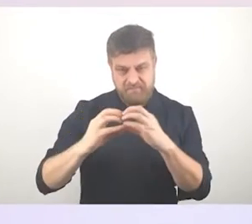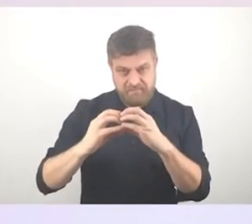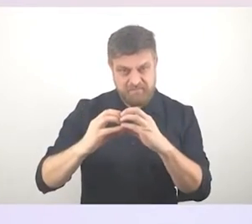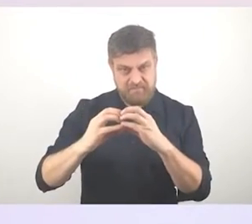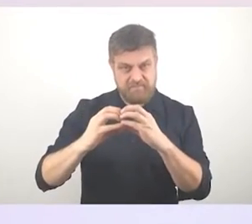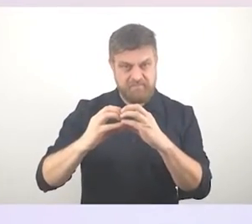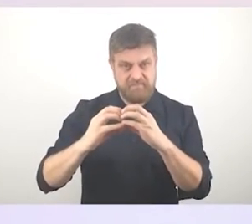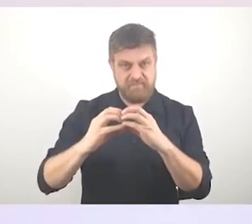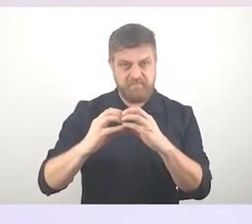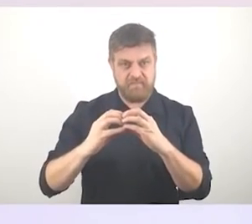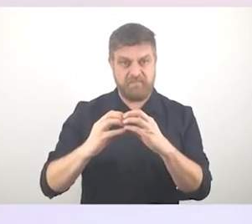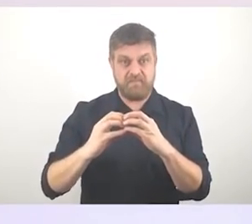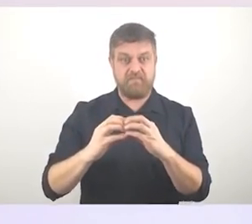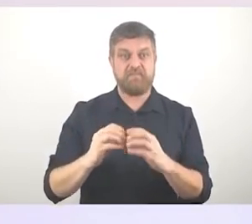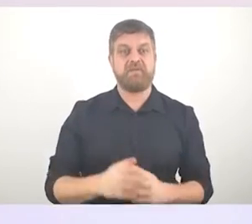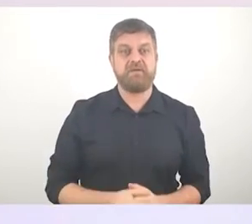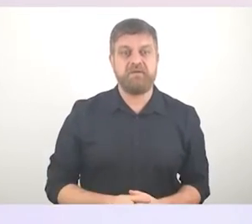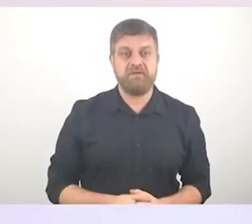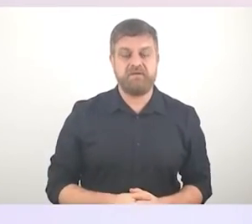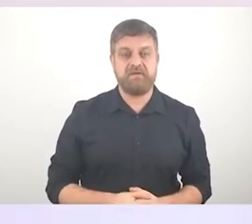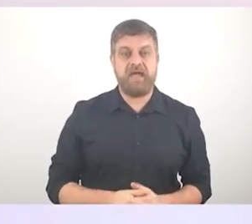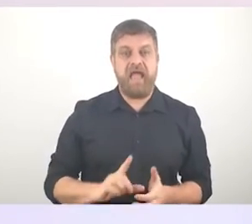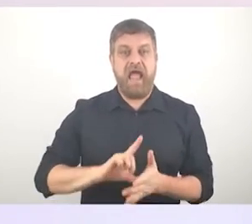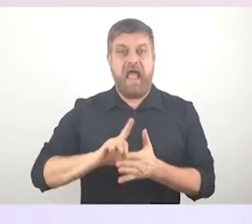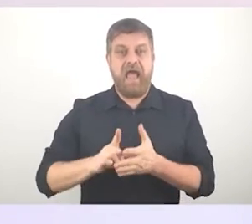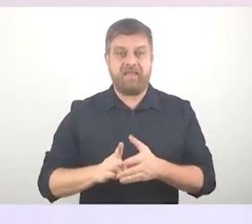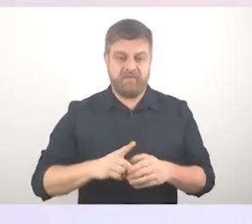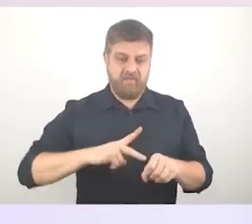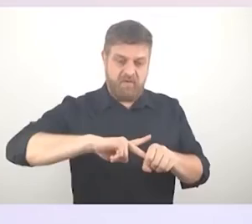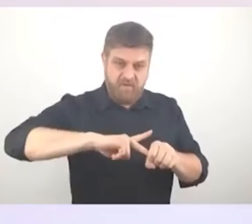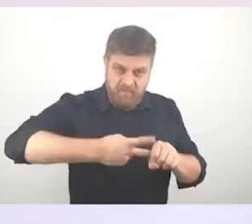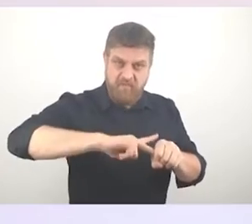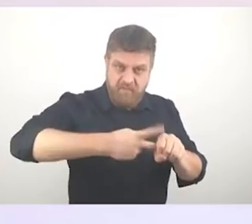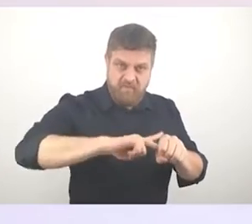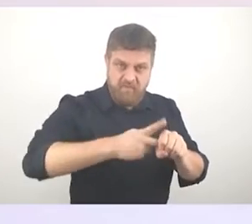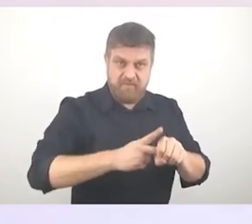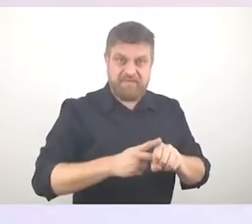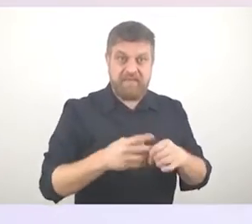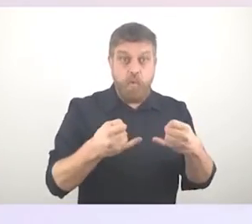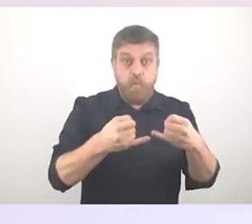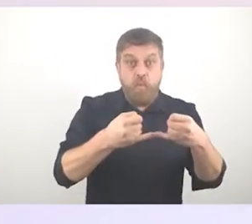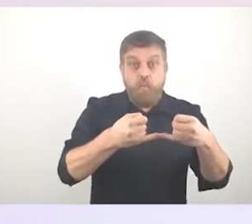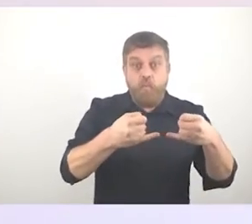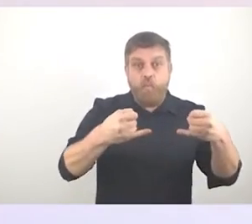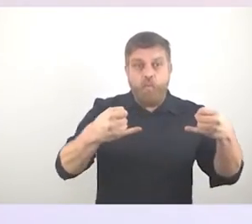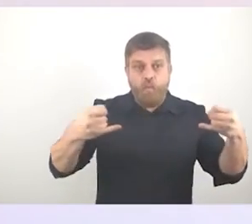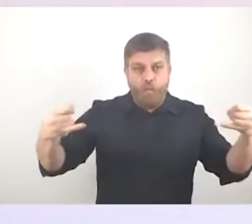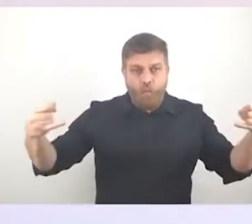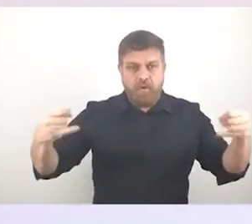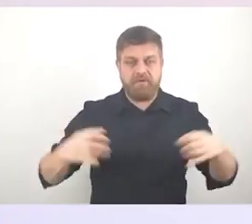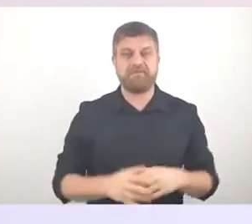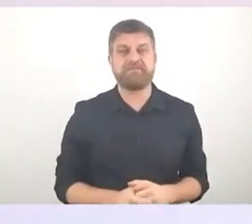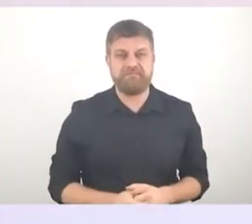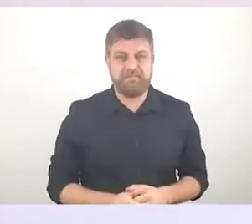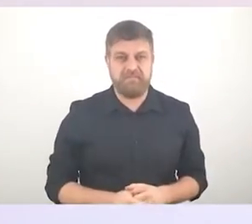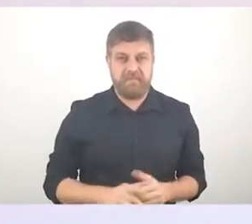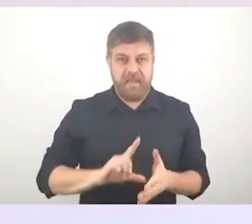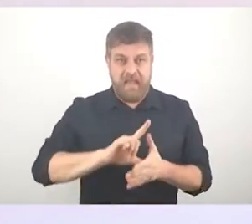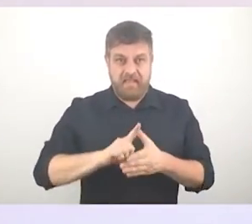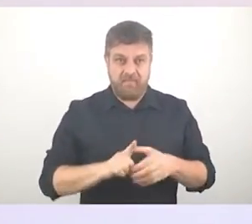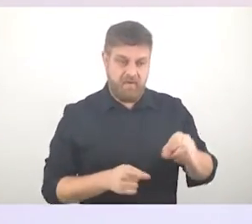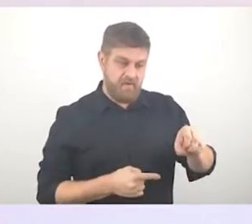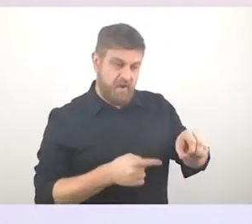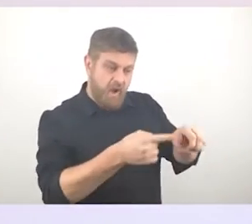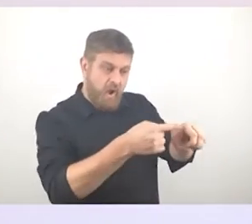lado encaixado, aqui. E aí abre o furo na outra para a gente passar o cordão, tá legal? Ó, depois que a gente